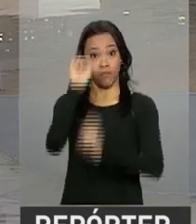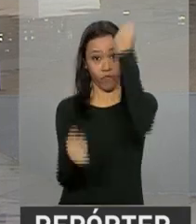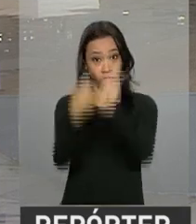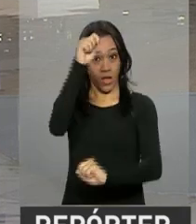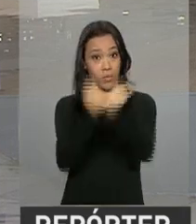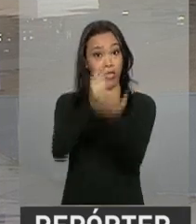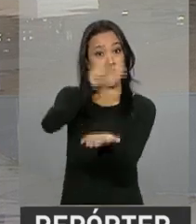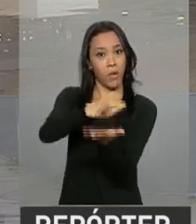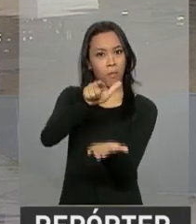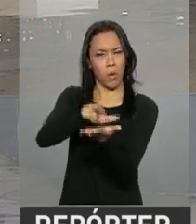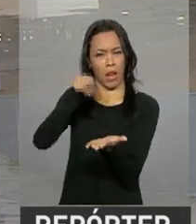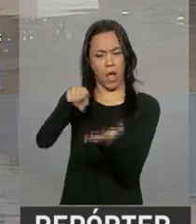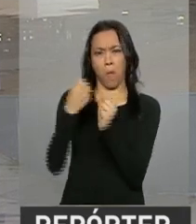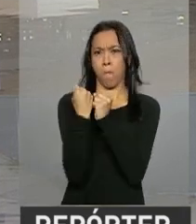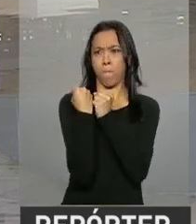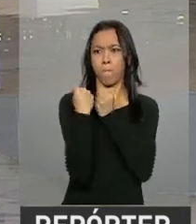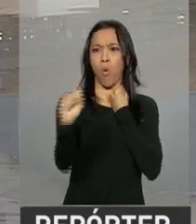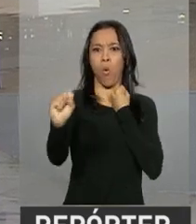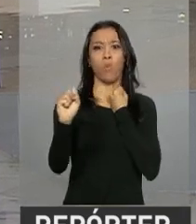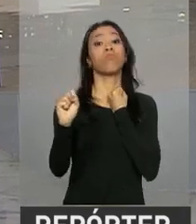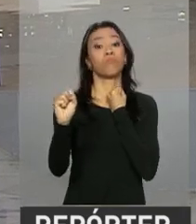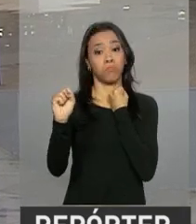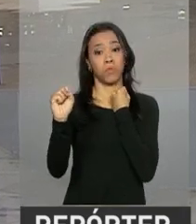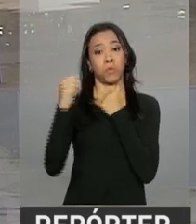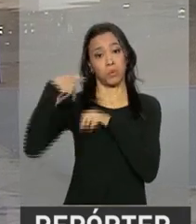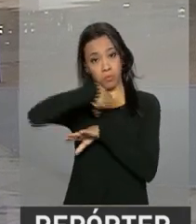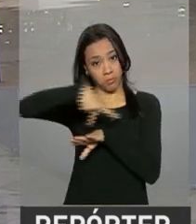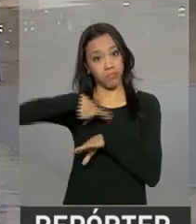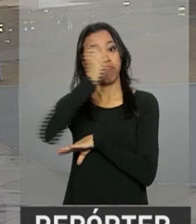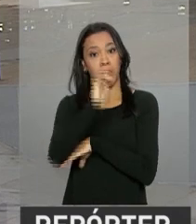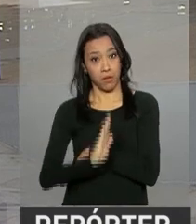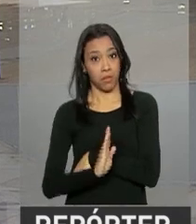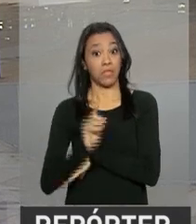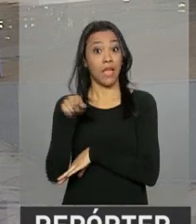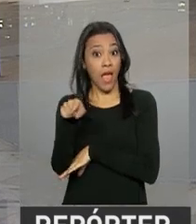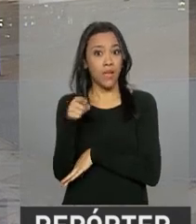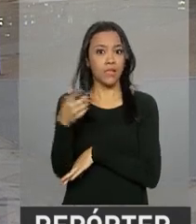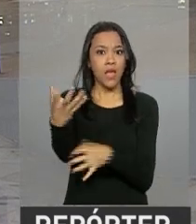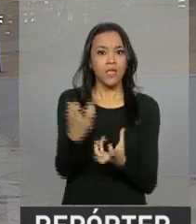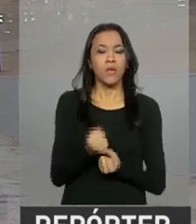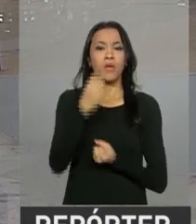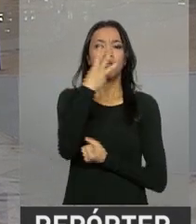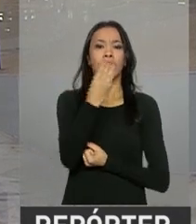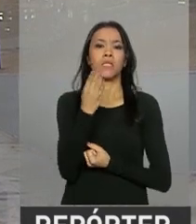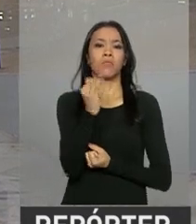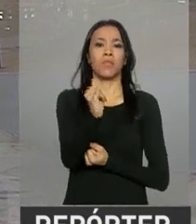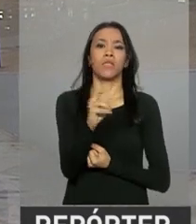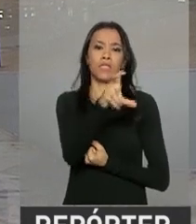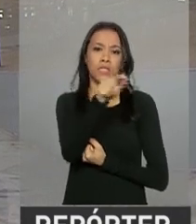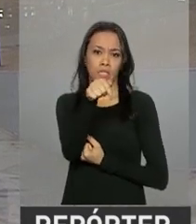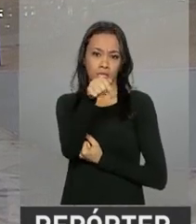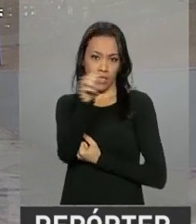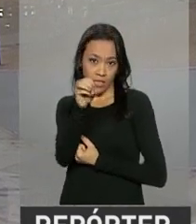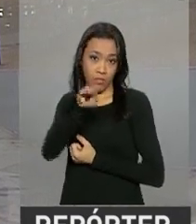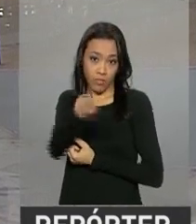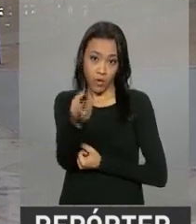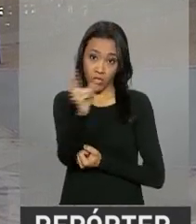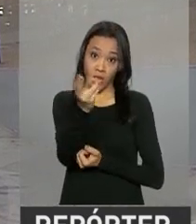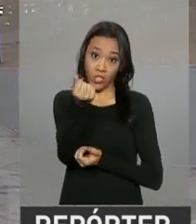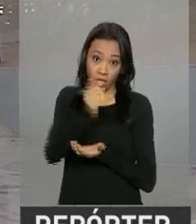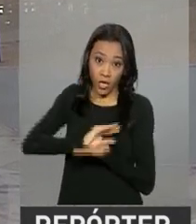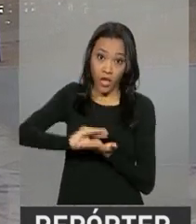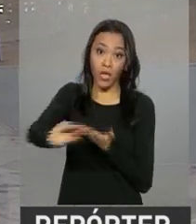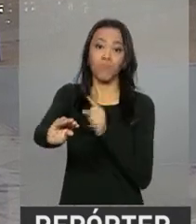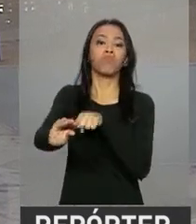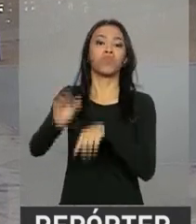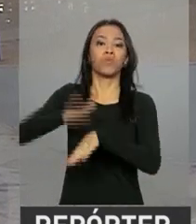será a maior fábrica de papel do país essa fábrica recebeu R 3 bilhões 700 milhões deais de investimentos do